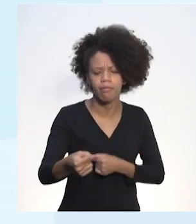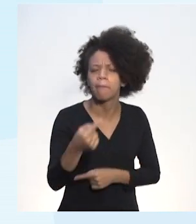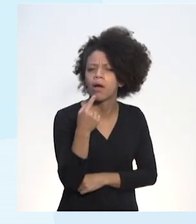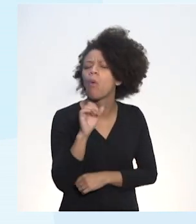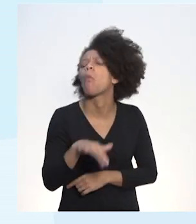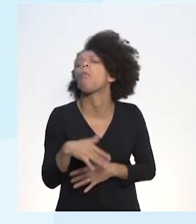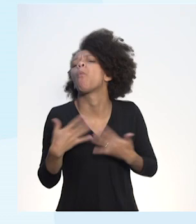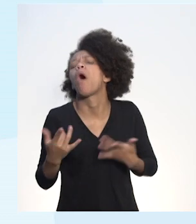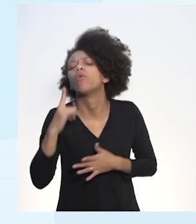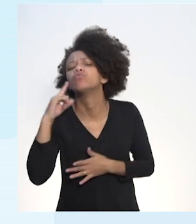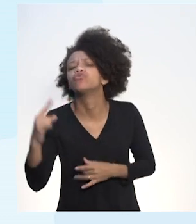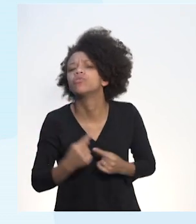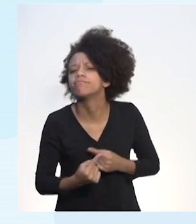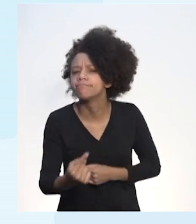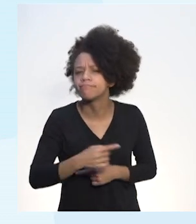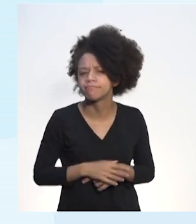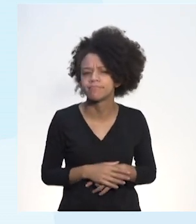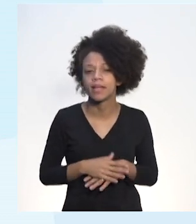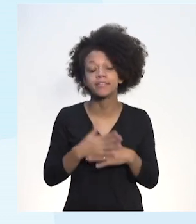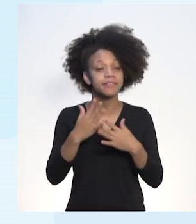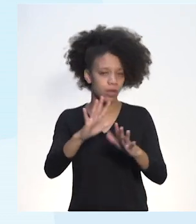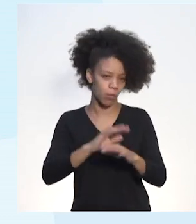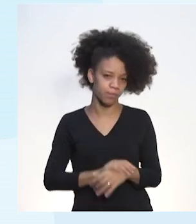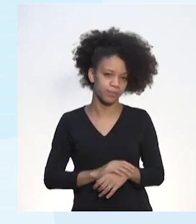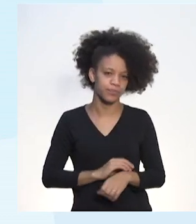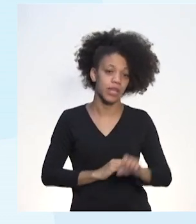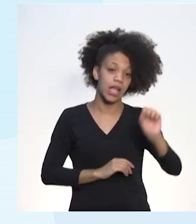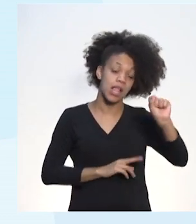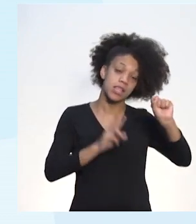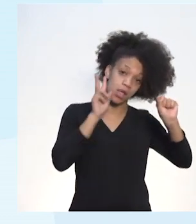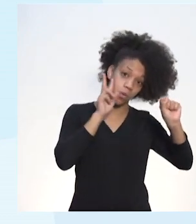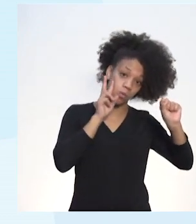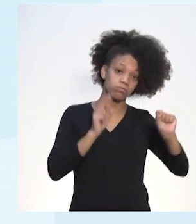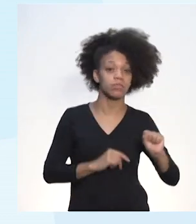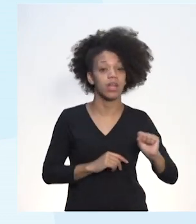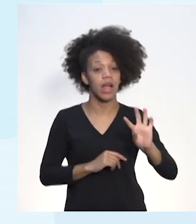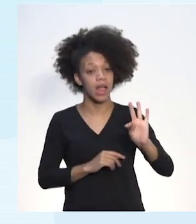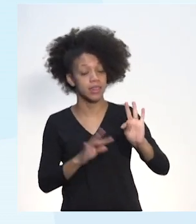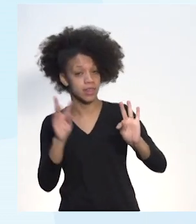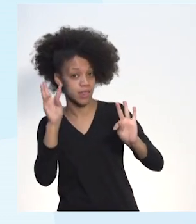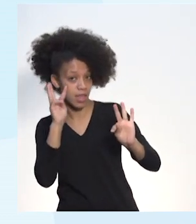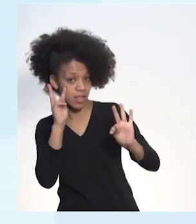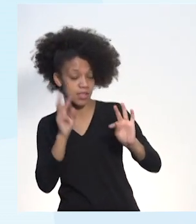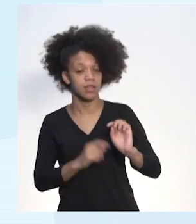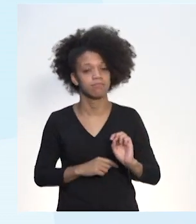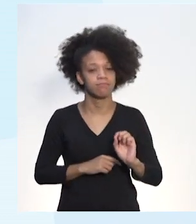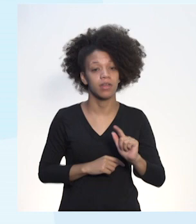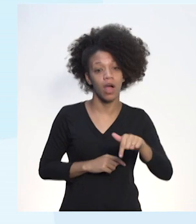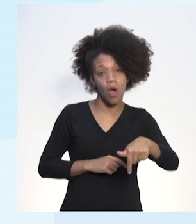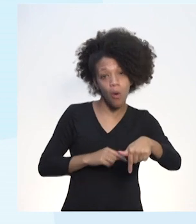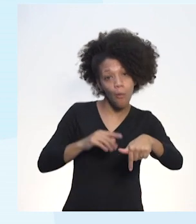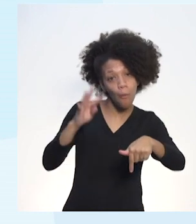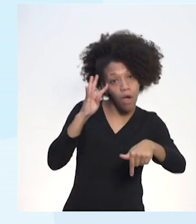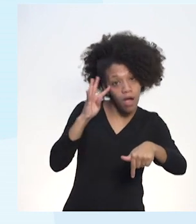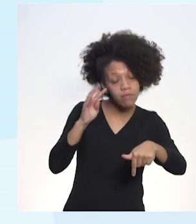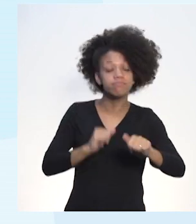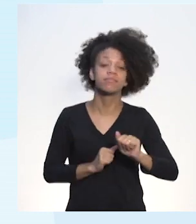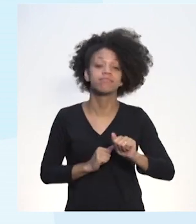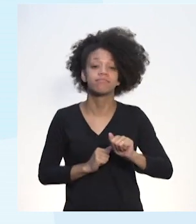dias da semana? Então, eu vou colocar aqui abreviado. Não é segunda, terça,